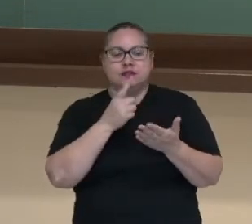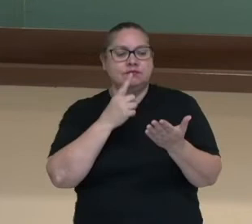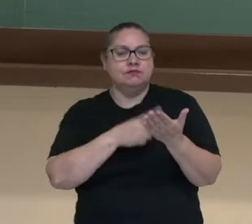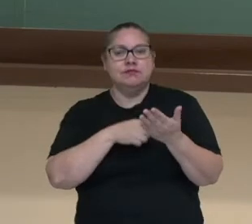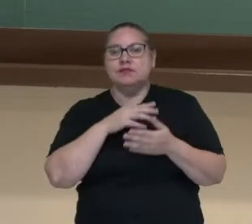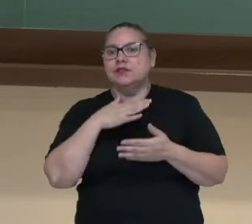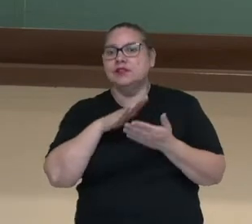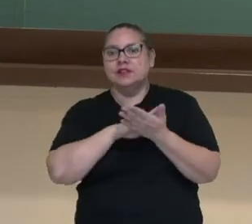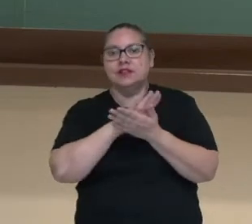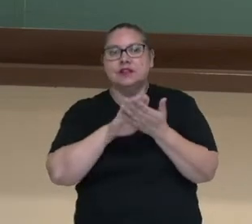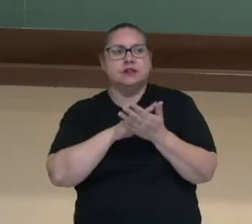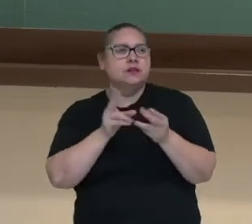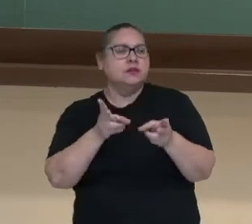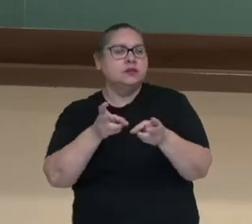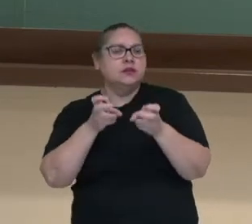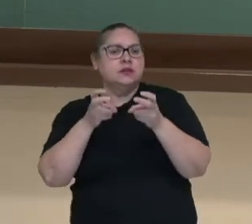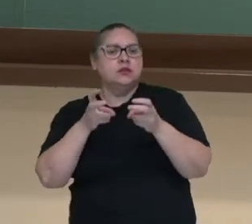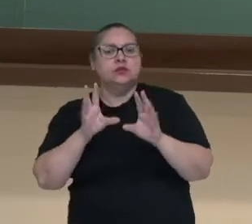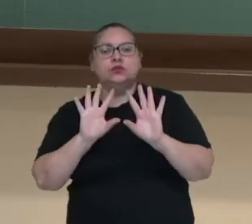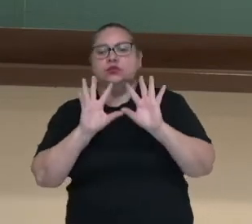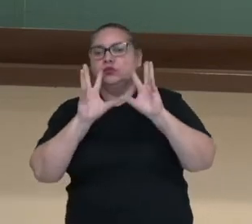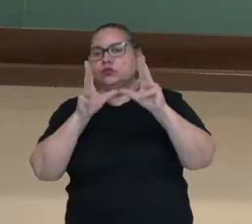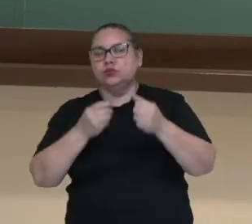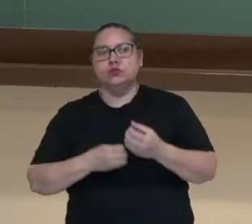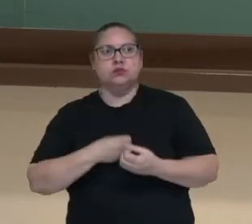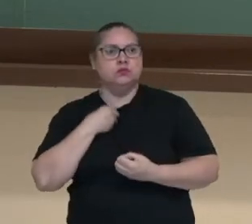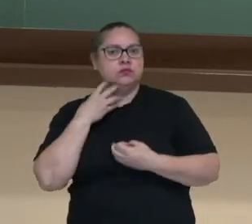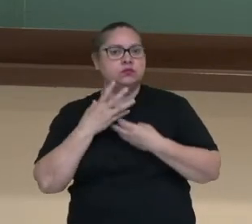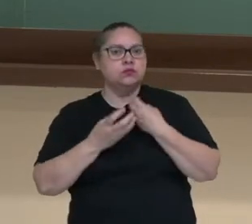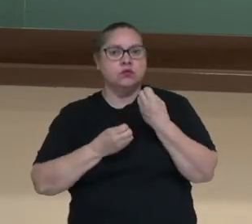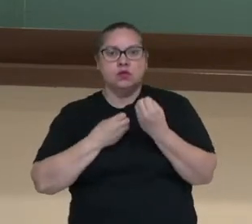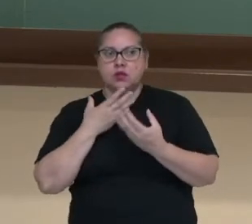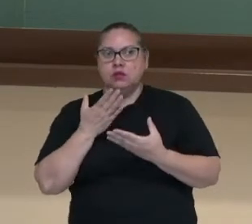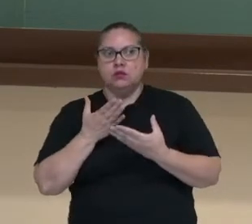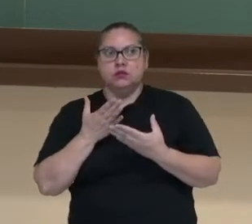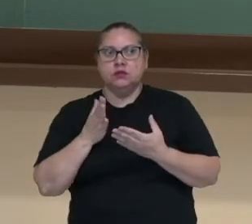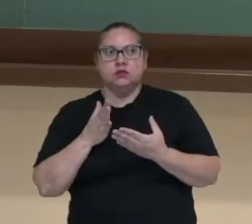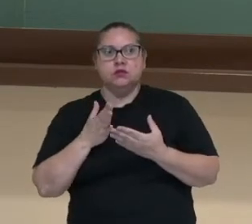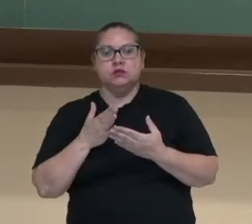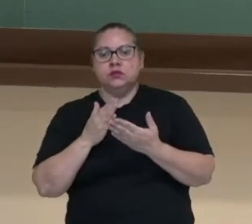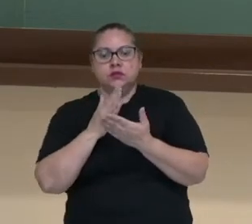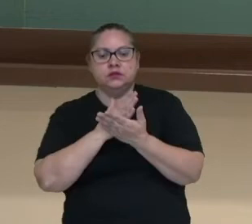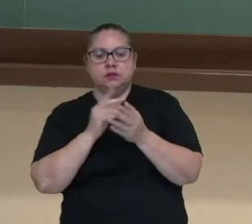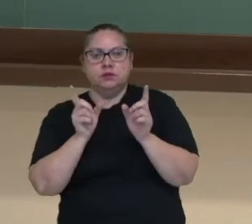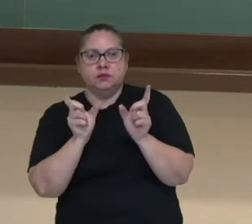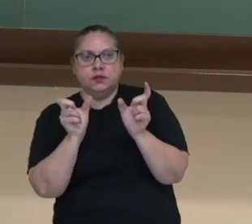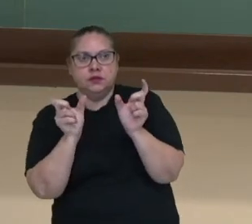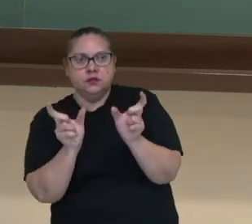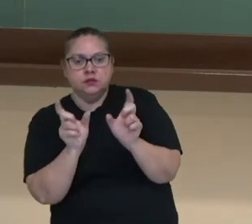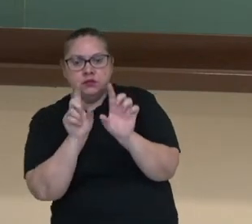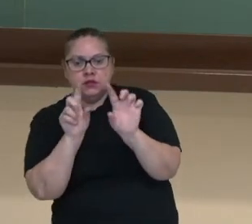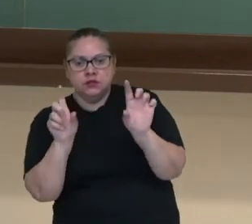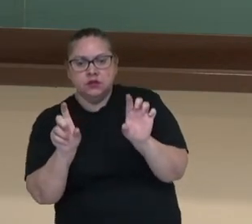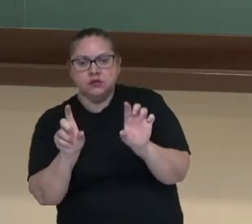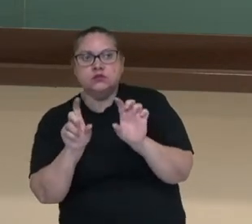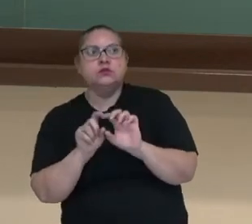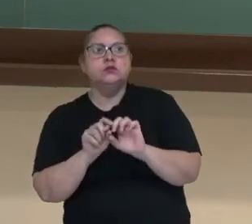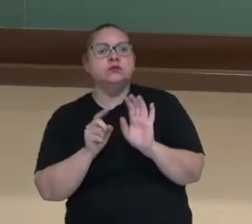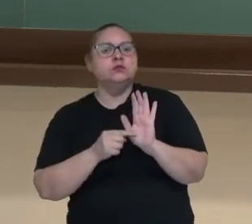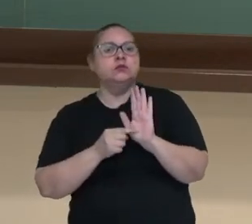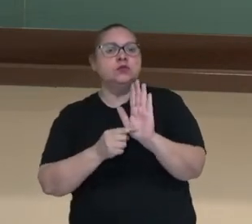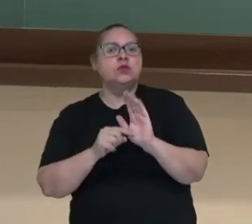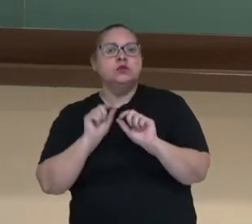oralidade, né? Eu percebo que todo o poema, inclusive, não só essa parte, ele mostra o quê, ó?